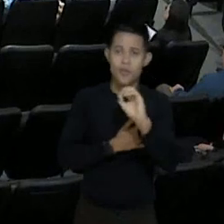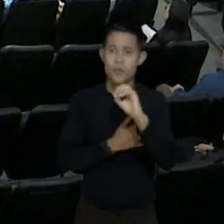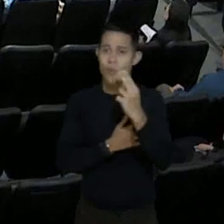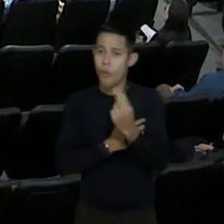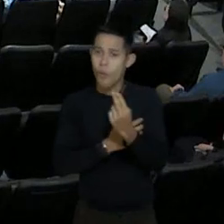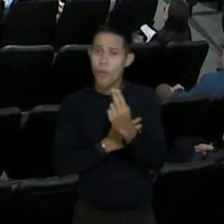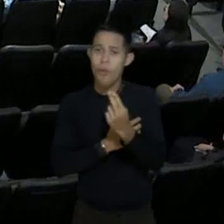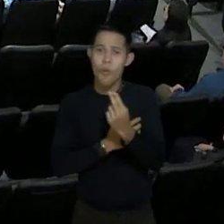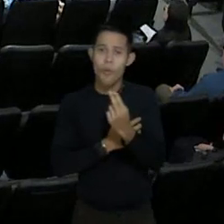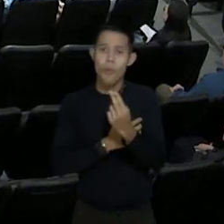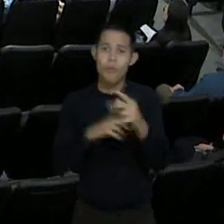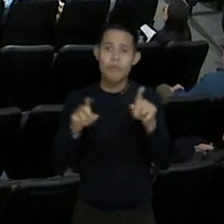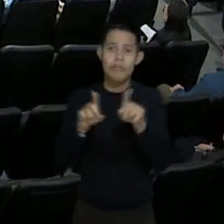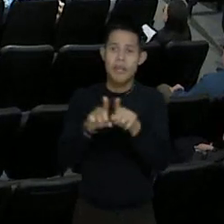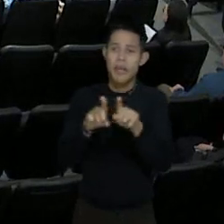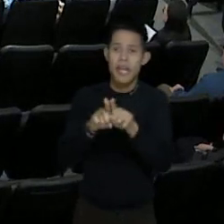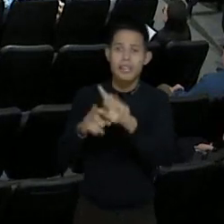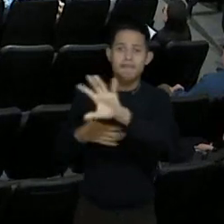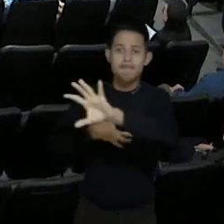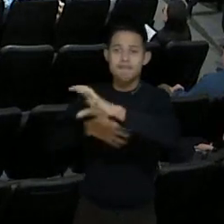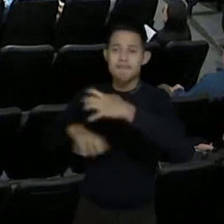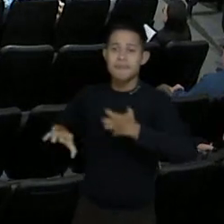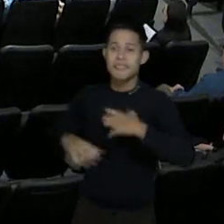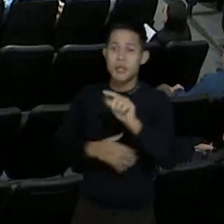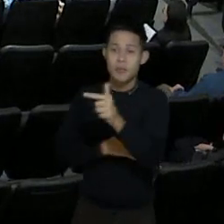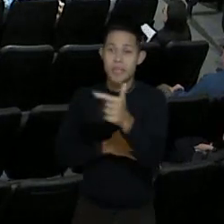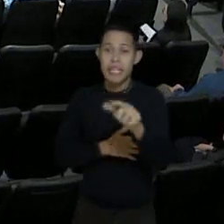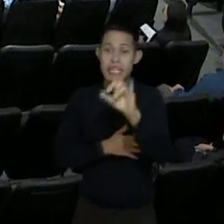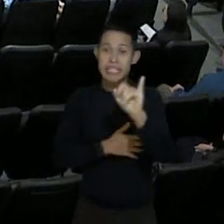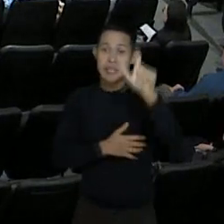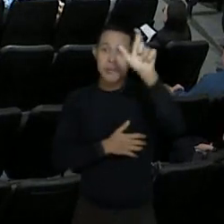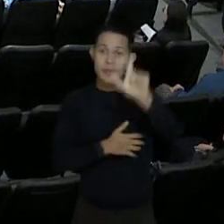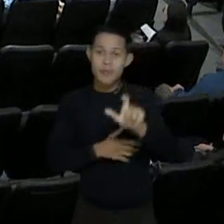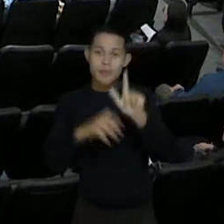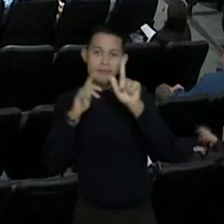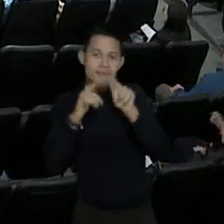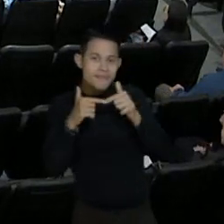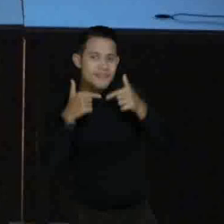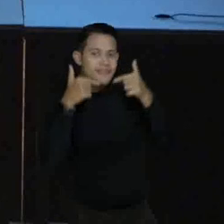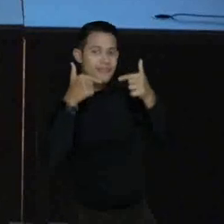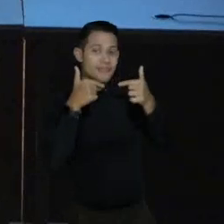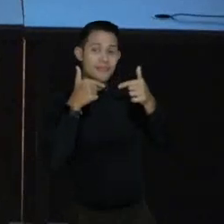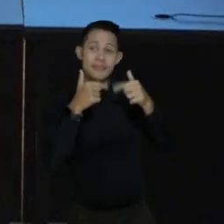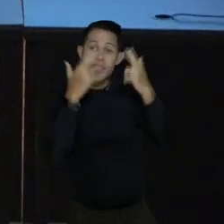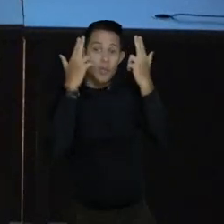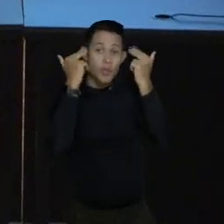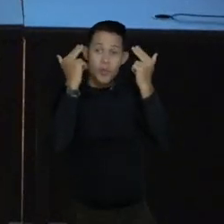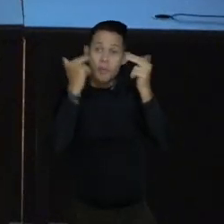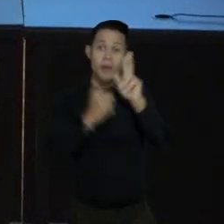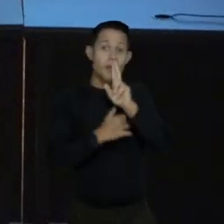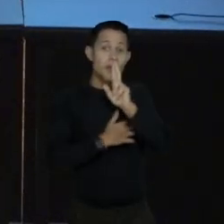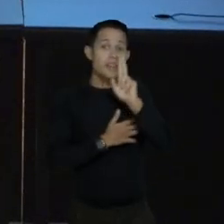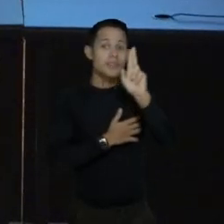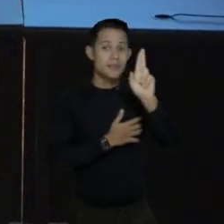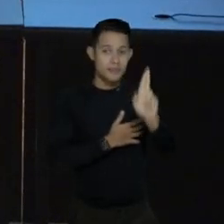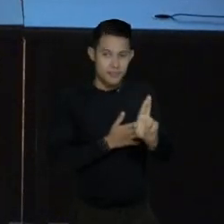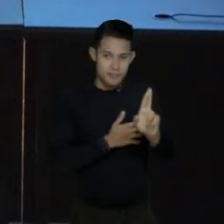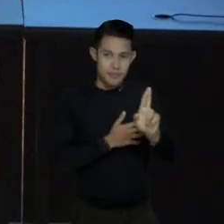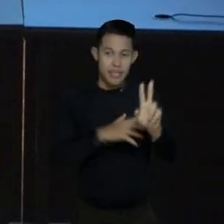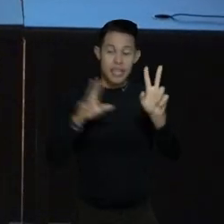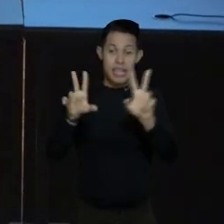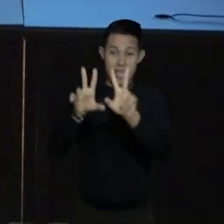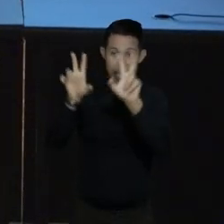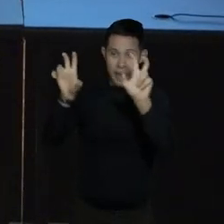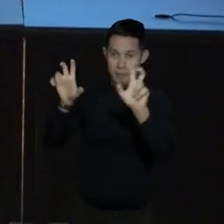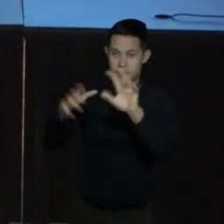a quem nos dá algum tipo de afeto né a gente responde ao afeto quando a gente fala de afeto a gente fala que a